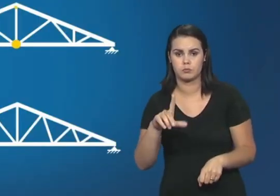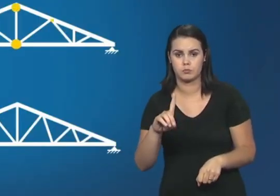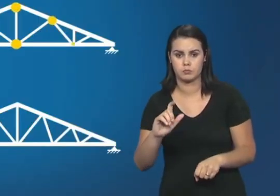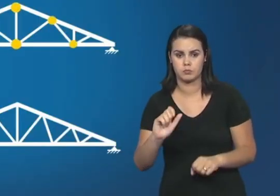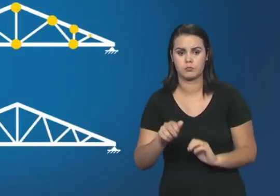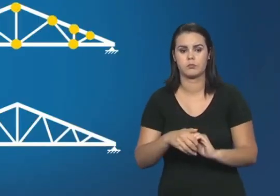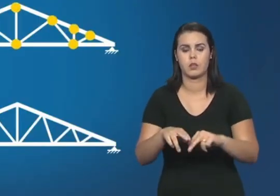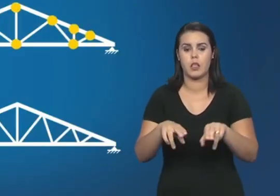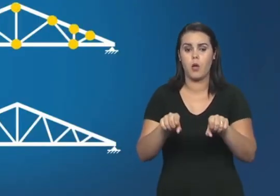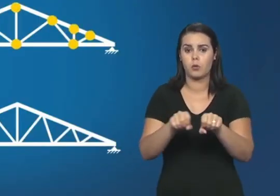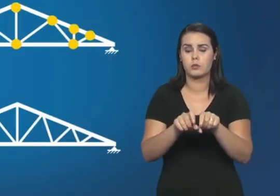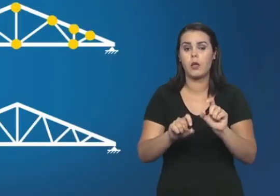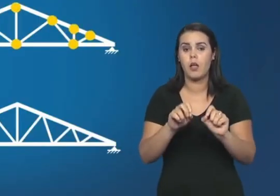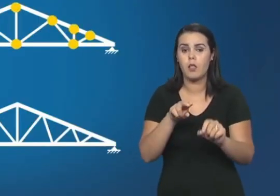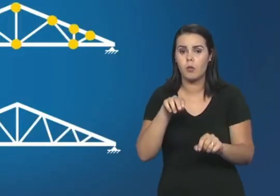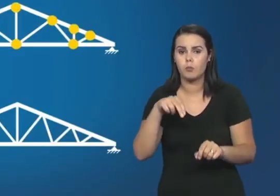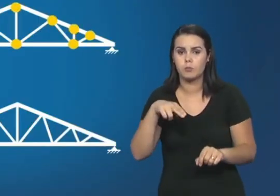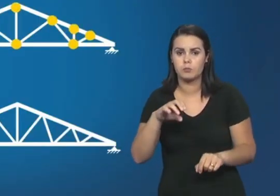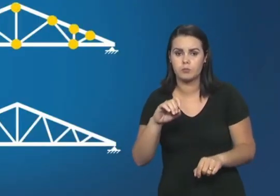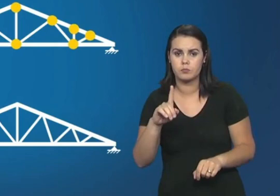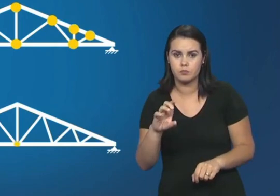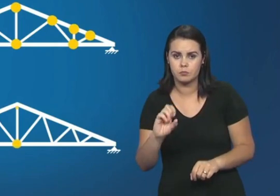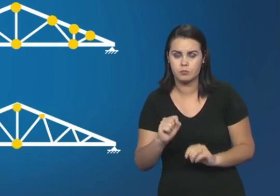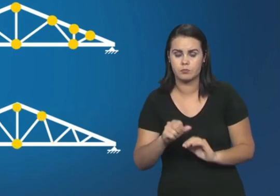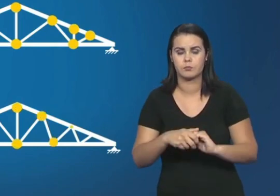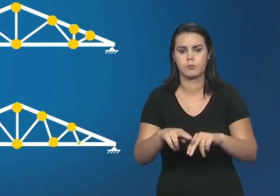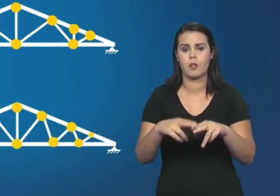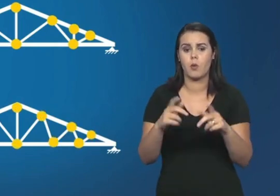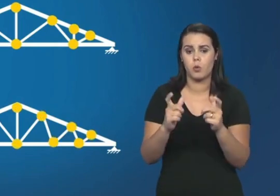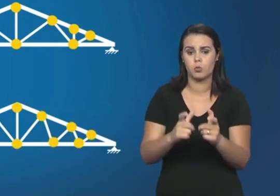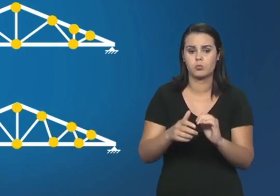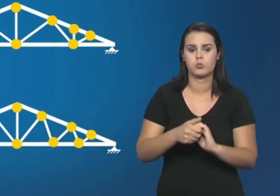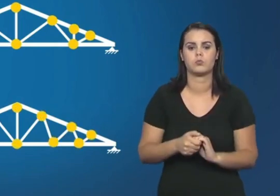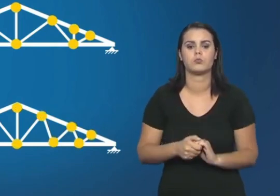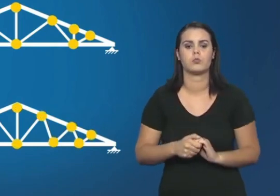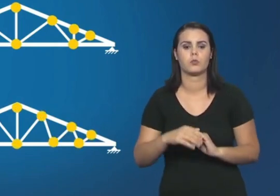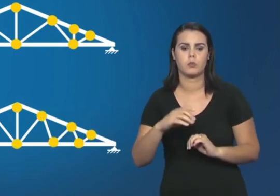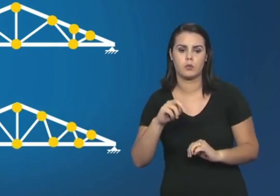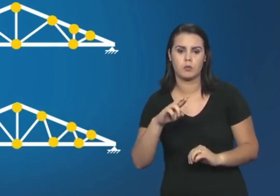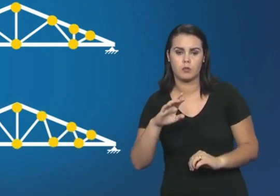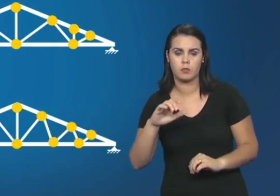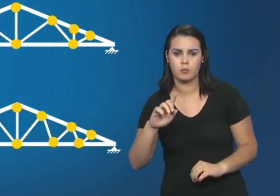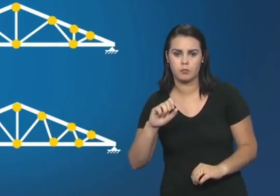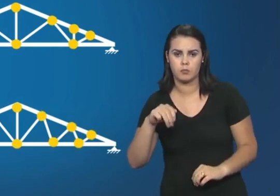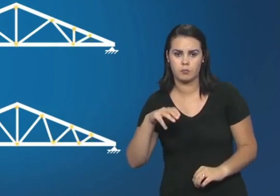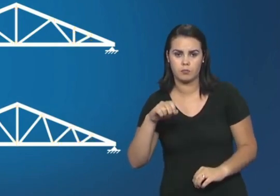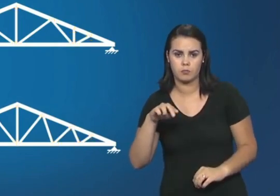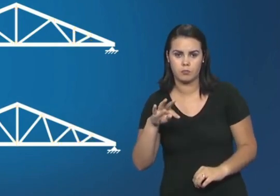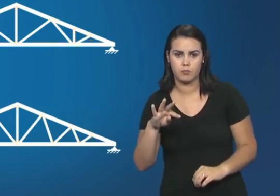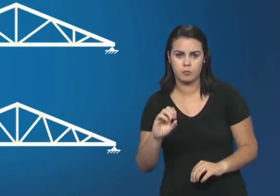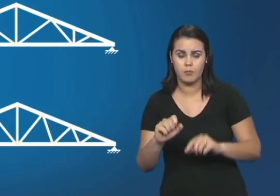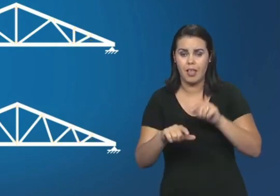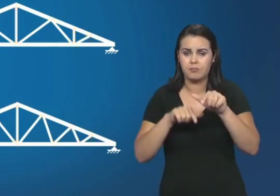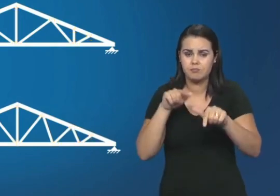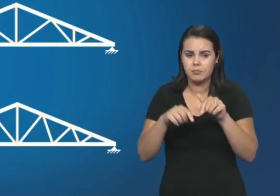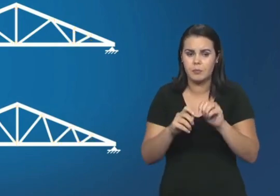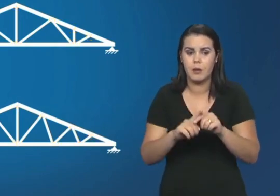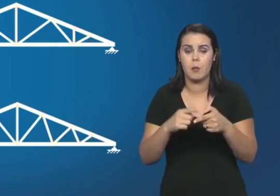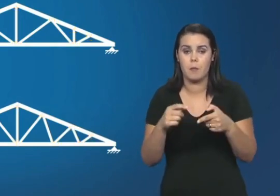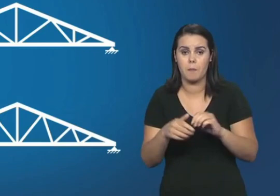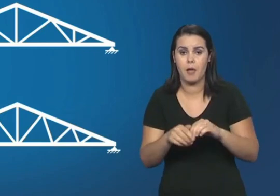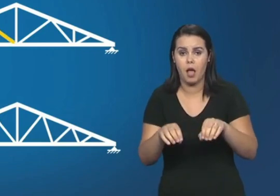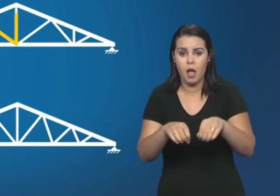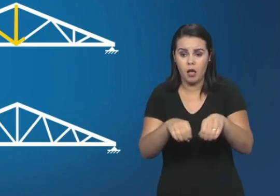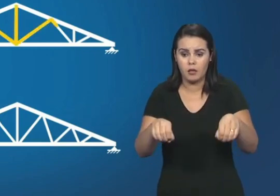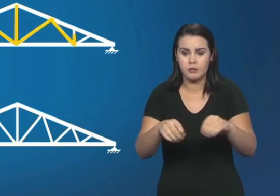são chamadas de nós. Os nós são os locais sobre os quais os carregamentos externos ativos atuam. Já as barras são